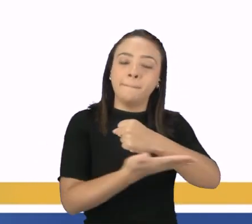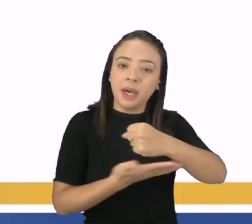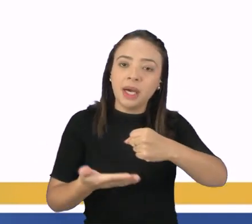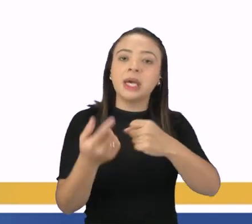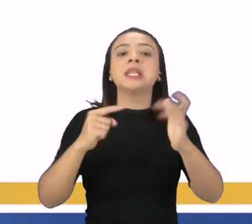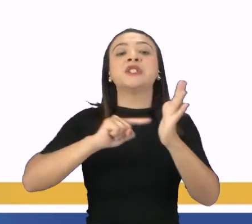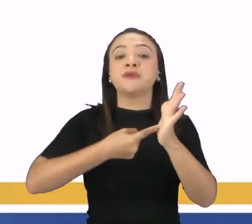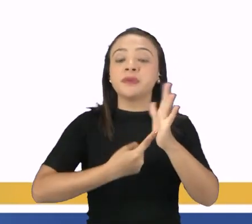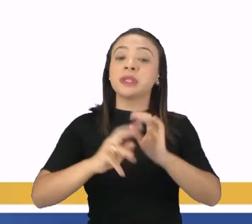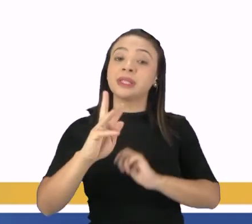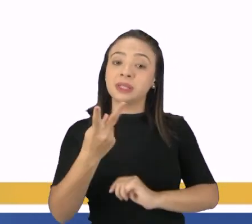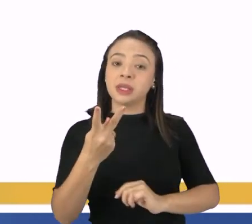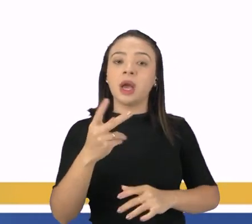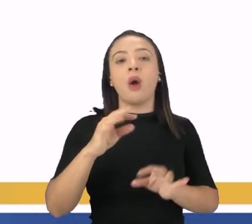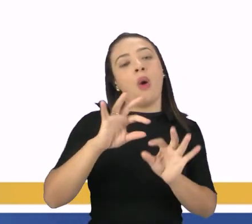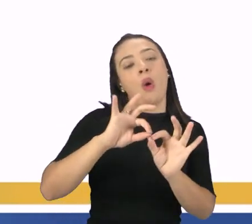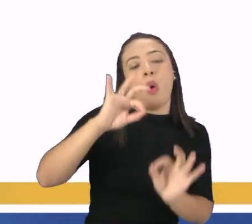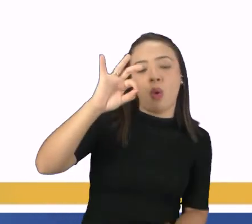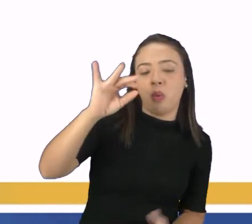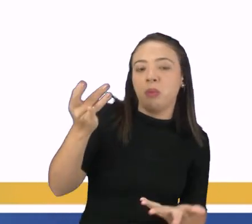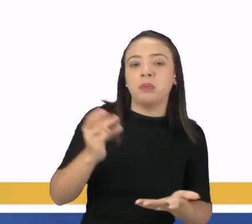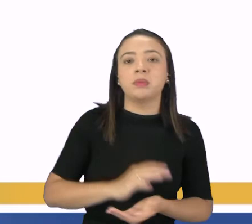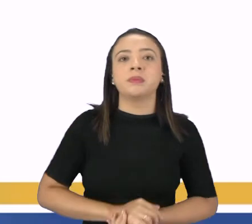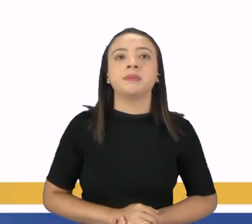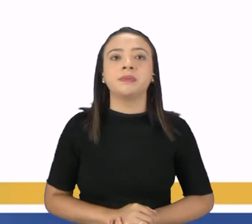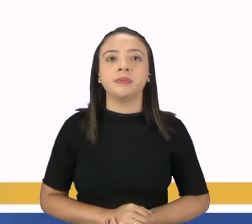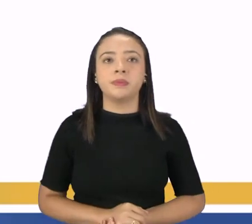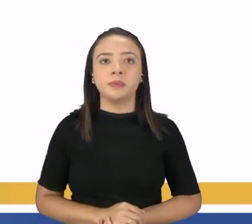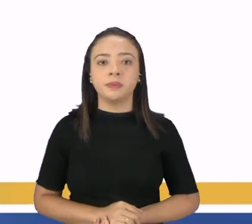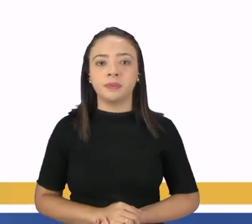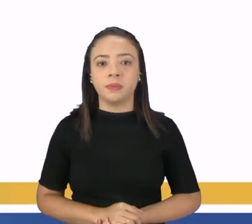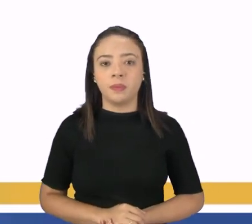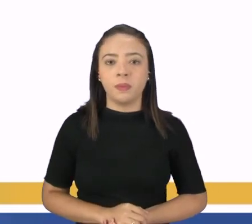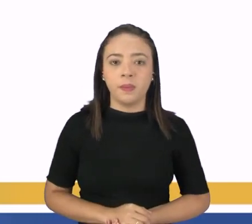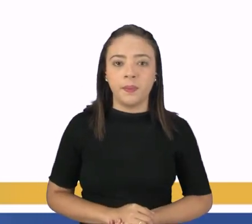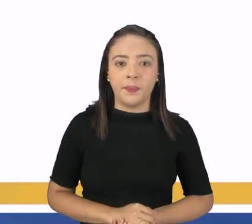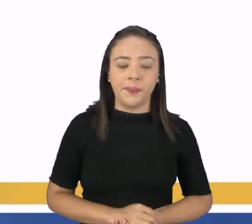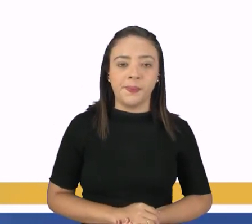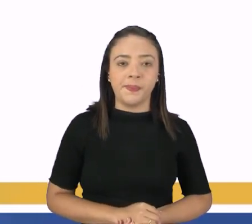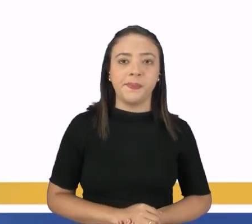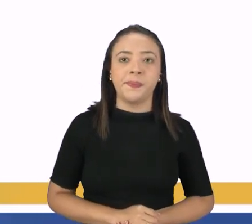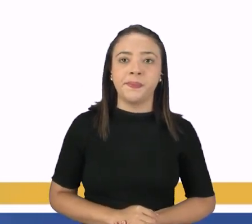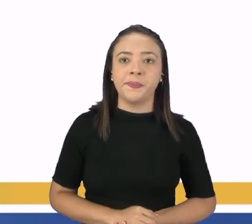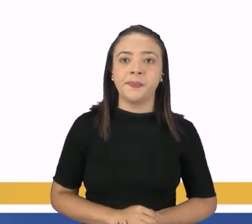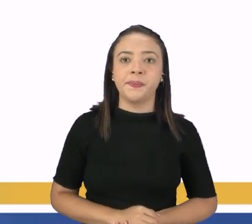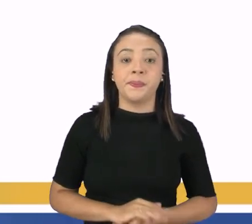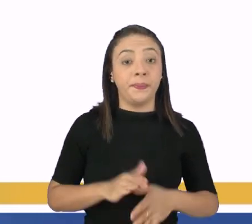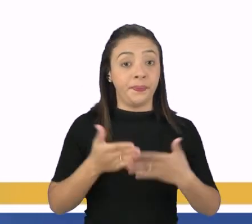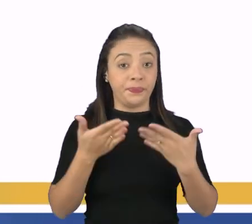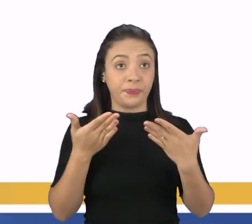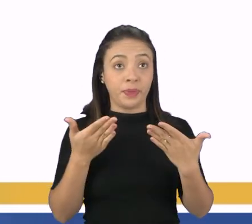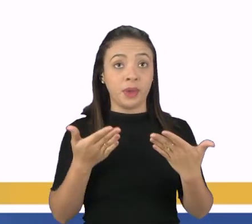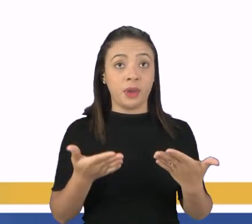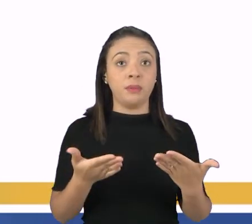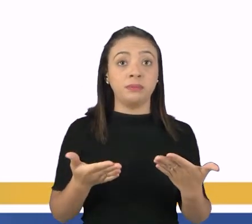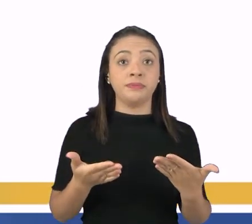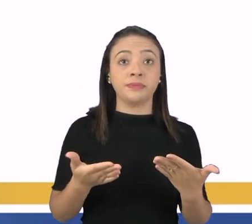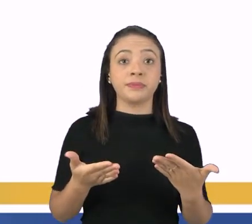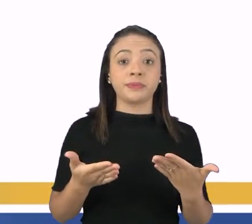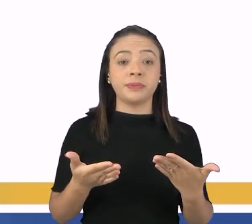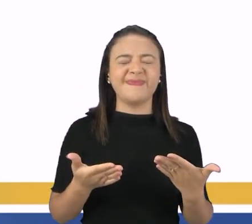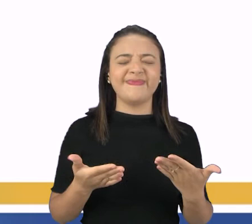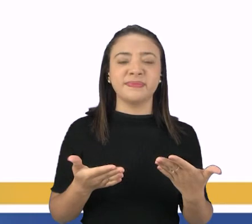altura, certo? Ou largura, né, vezes altura, ou comprimento vezes altura, como você queira. Muito